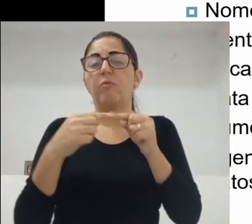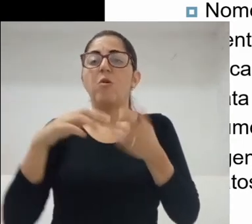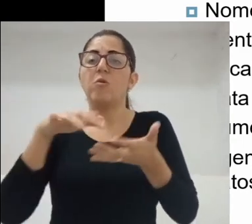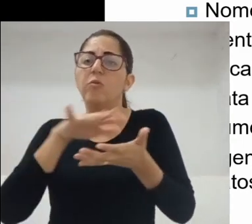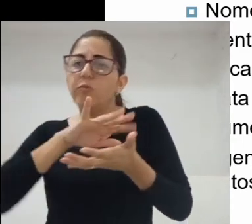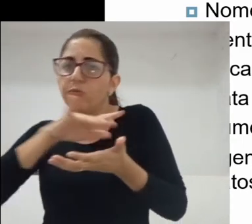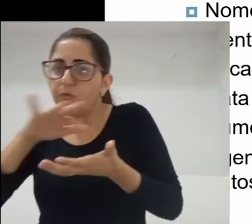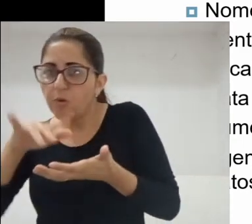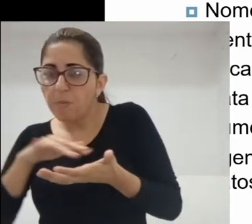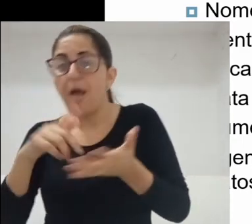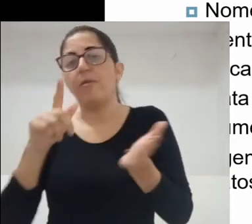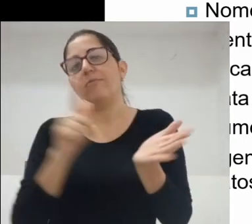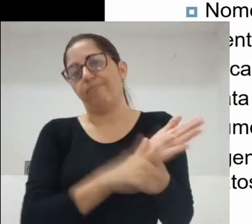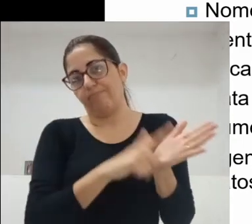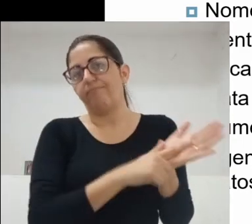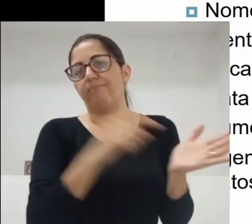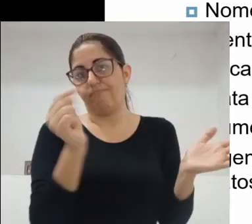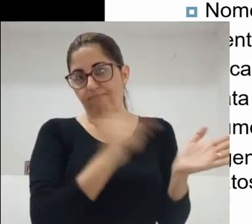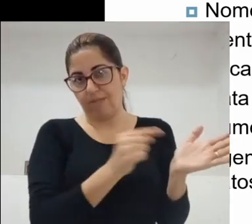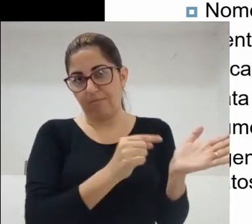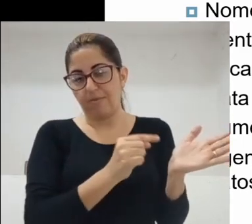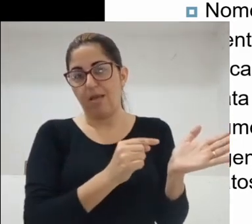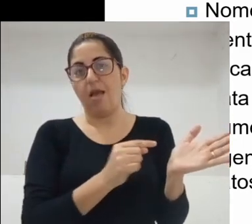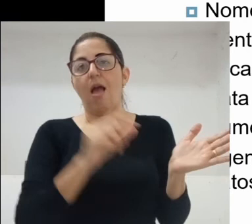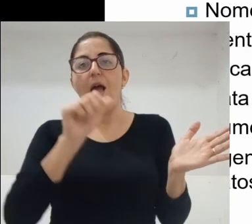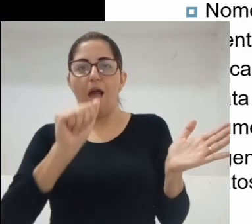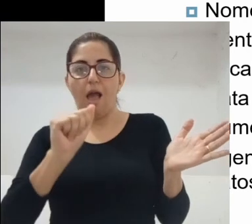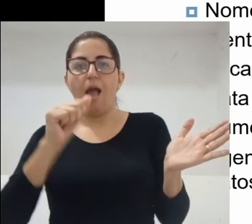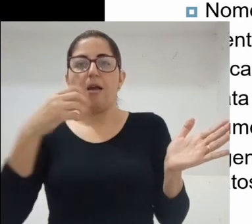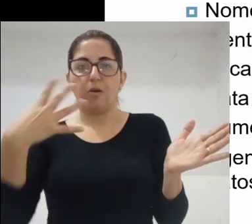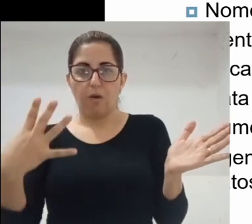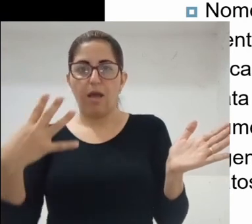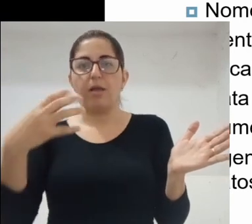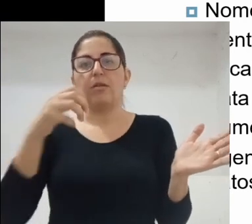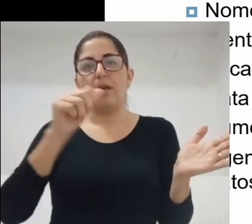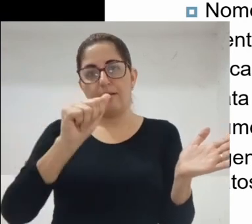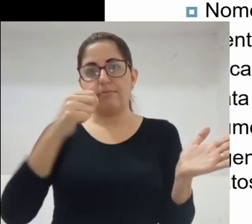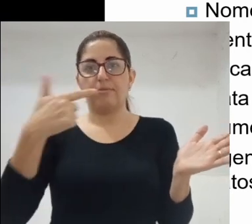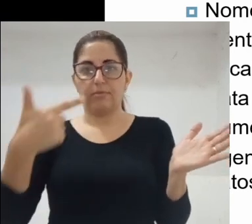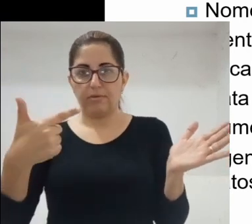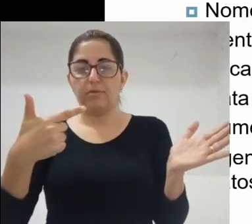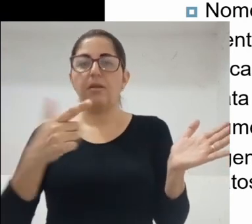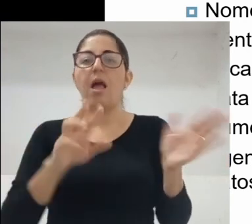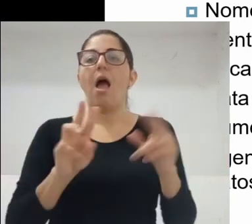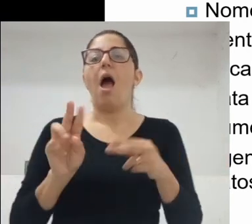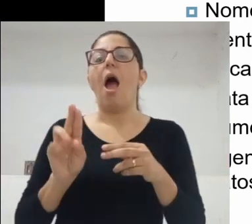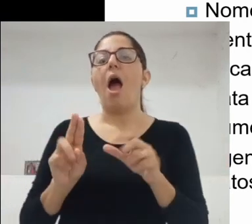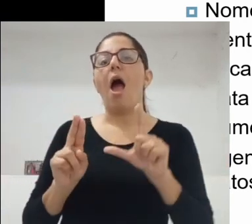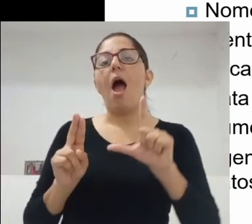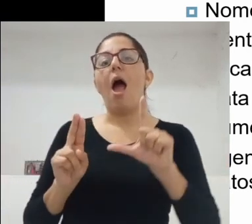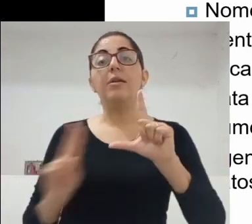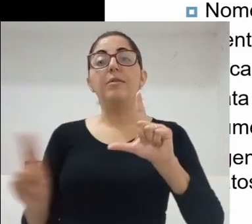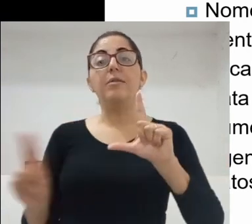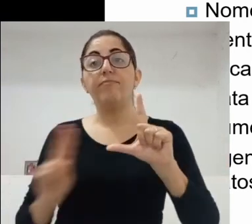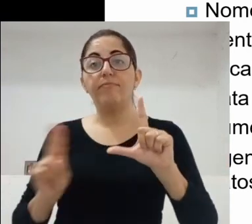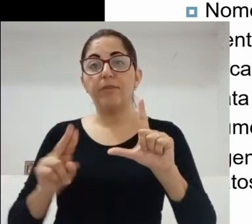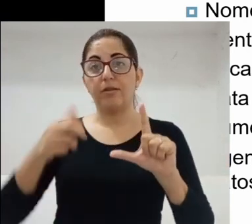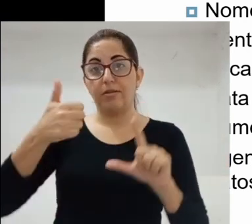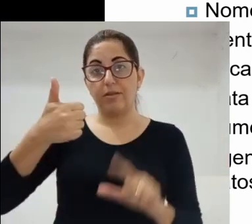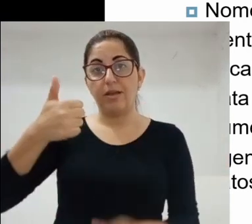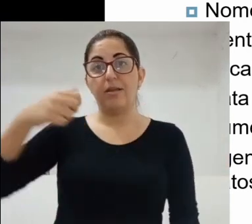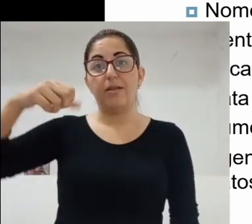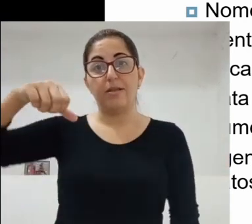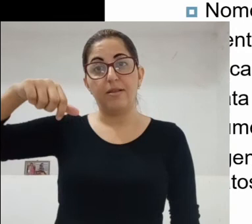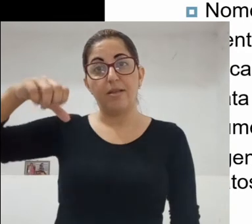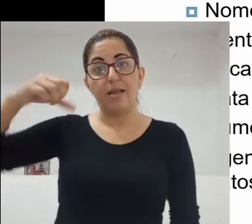papel. Nos formatos A4, A3 e A2, a legenda vai